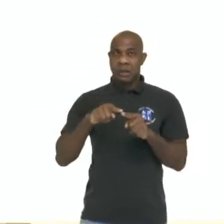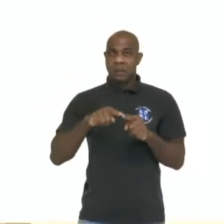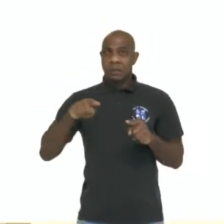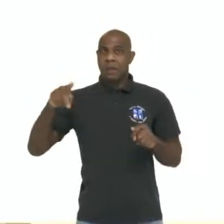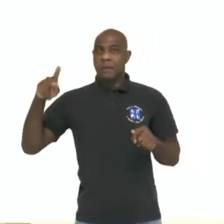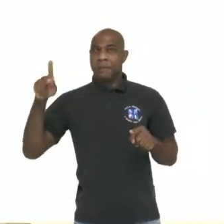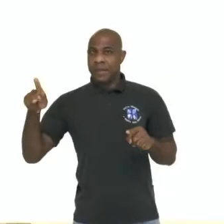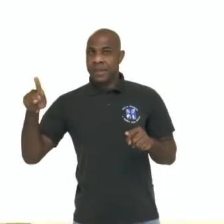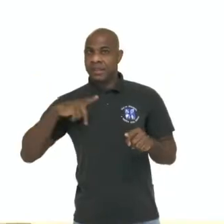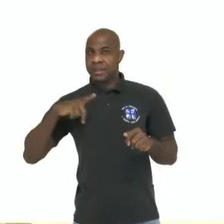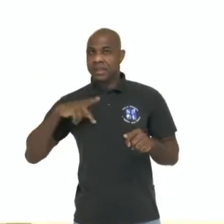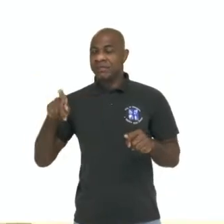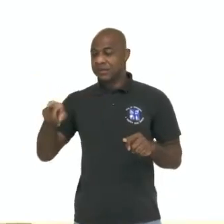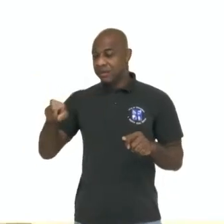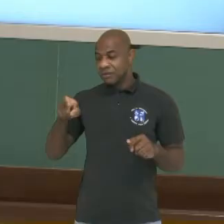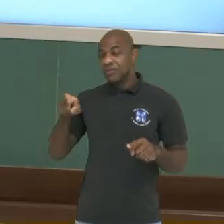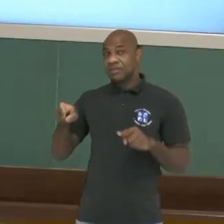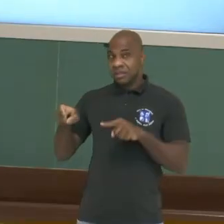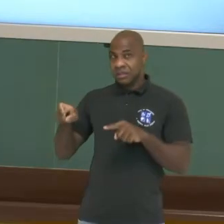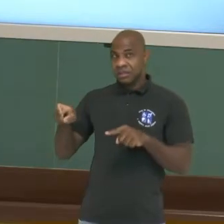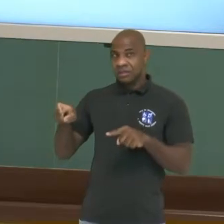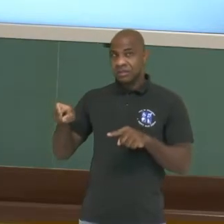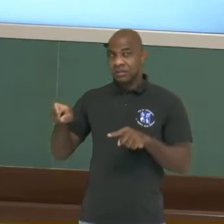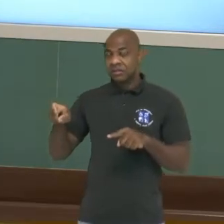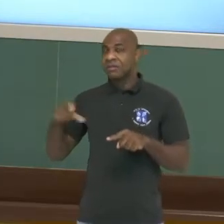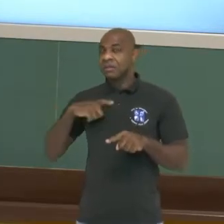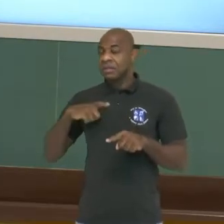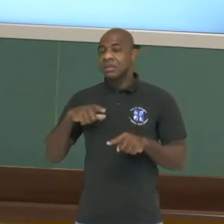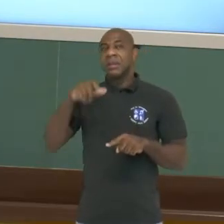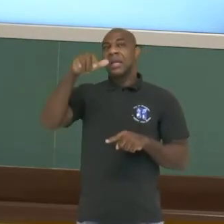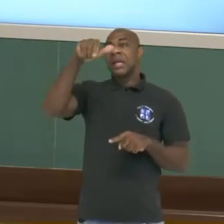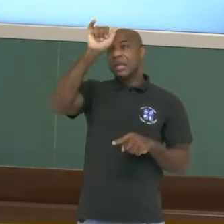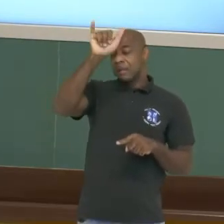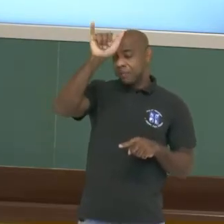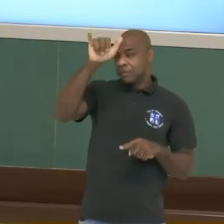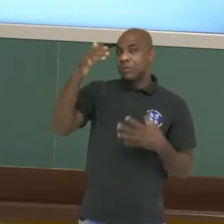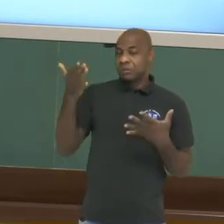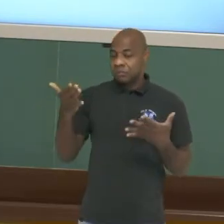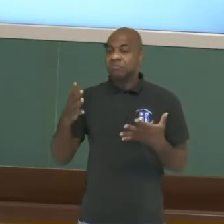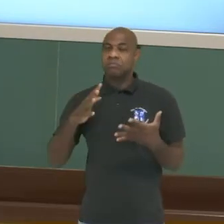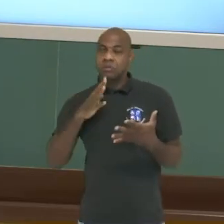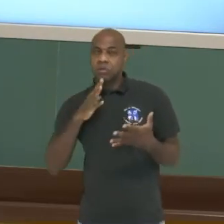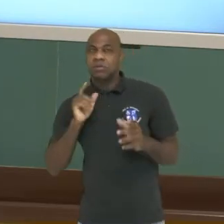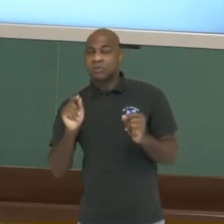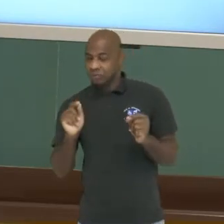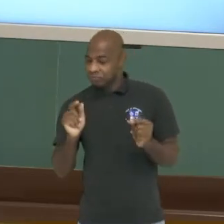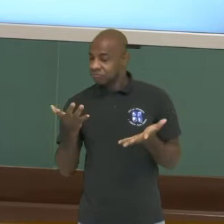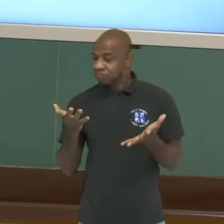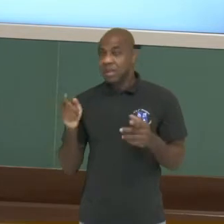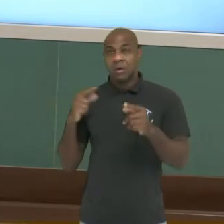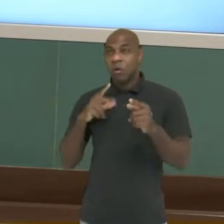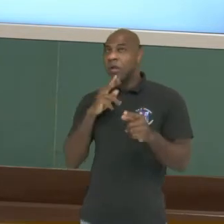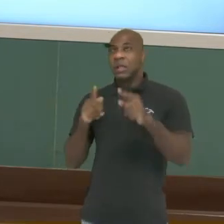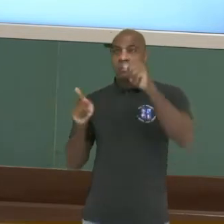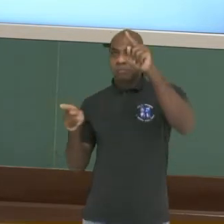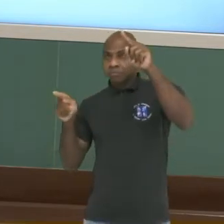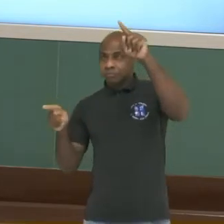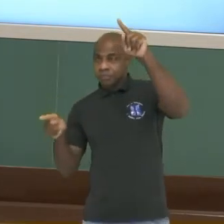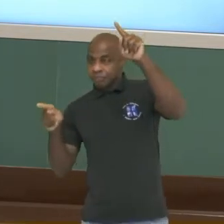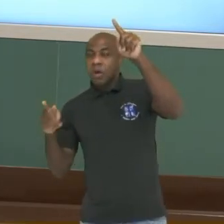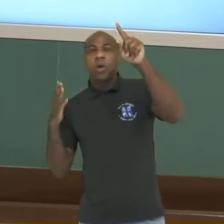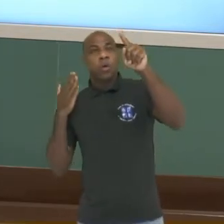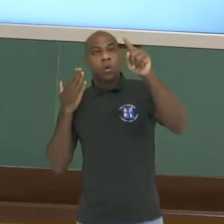vai ter as coordenadas x e a coordenada y. Eu conhecendo essas coordenadas, eu